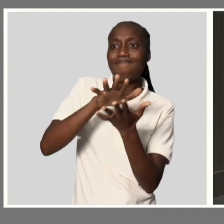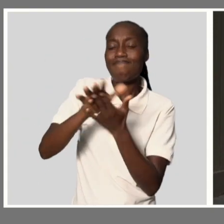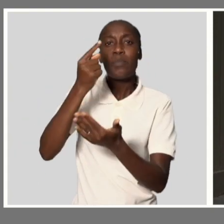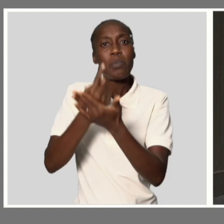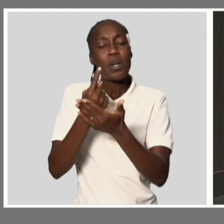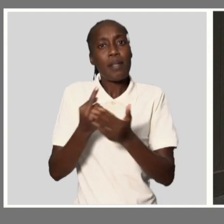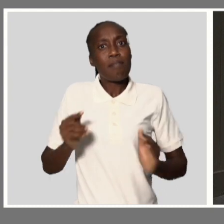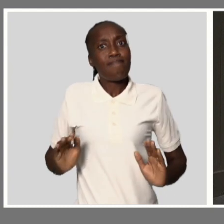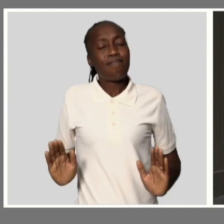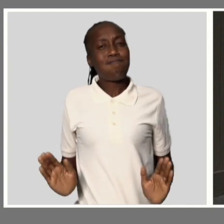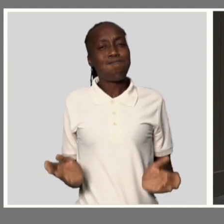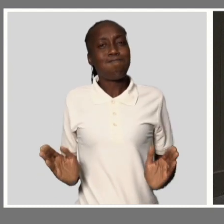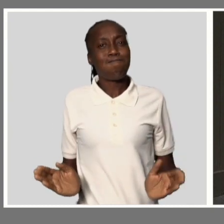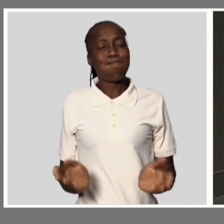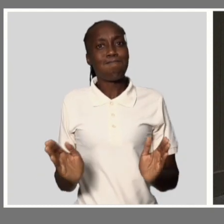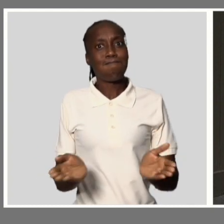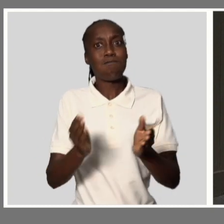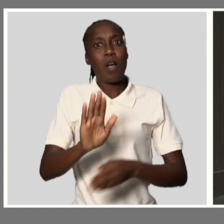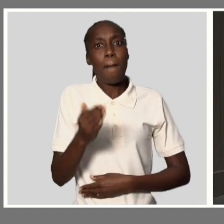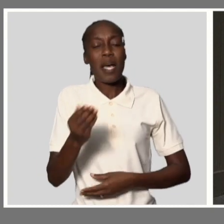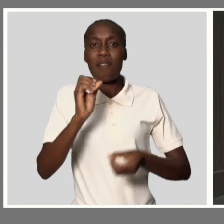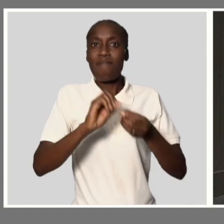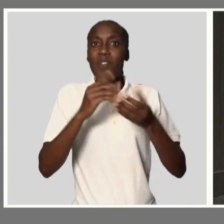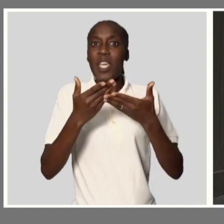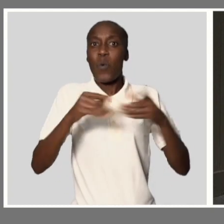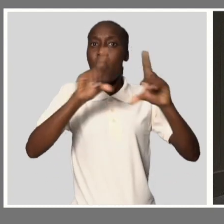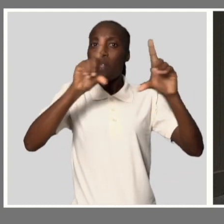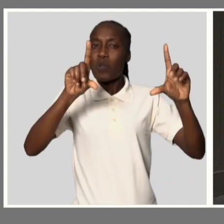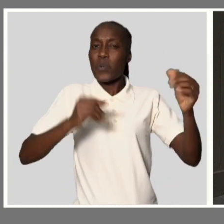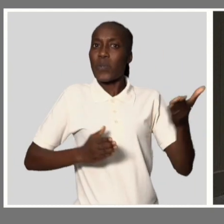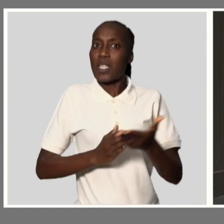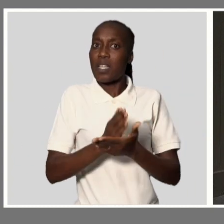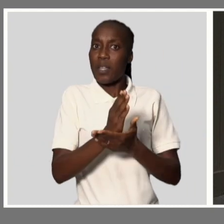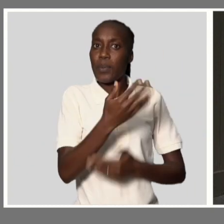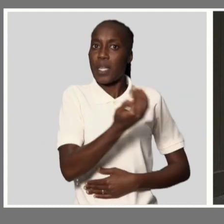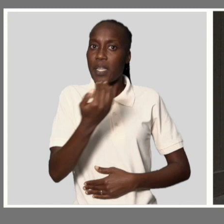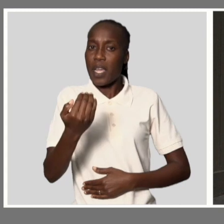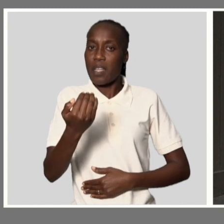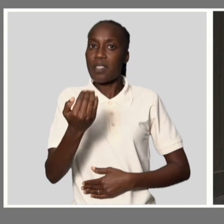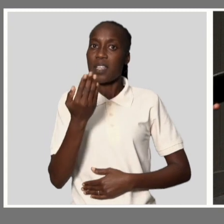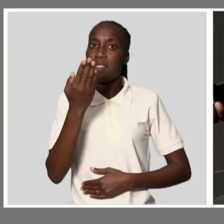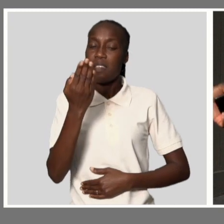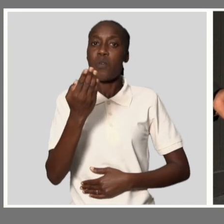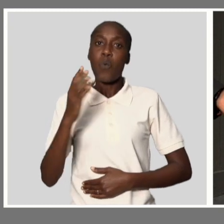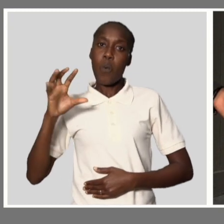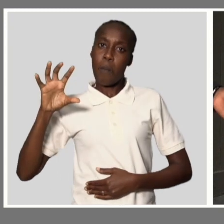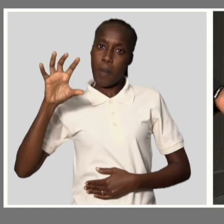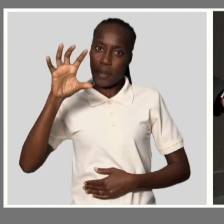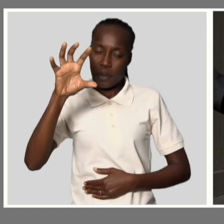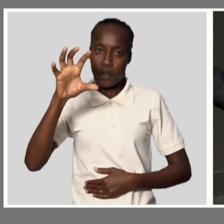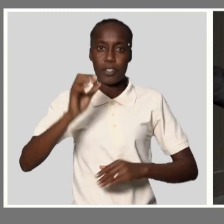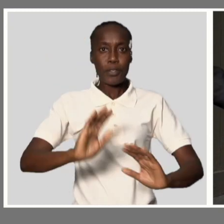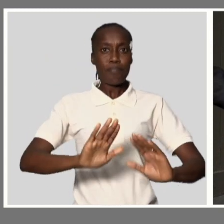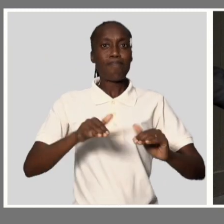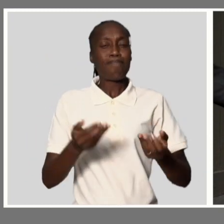de promover a realização dos direitos da criança no país. Depois,